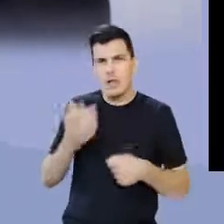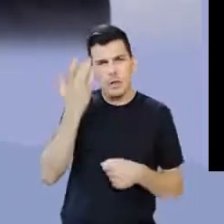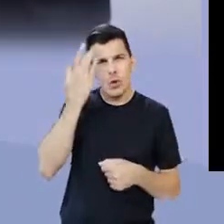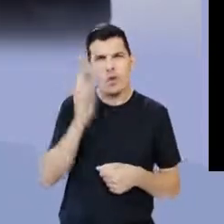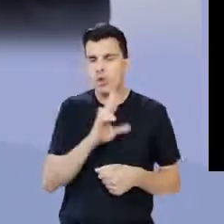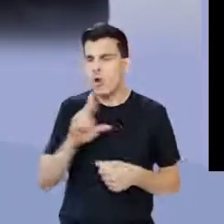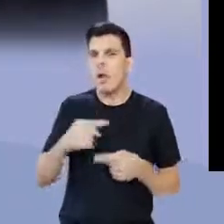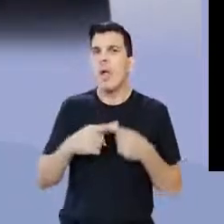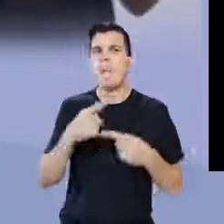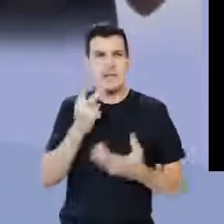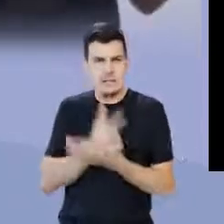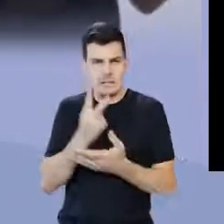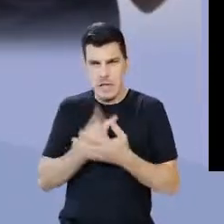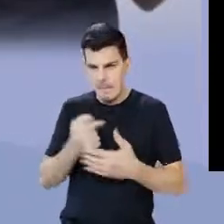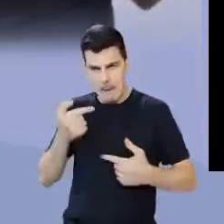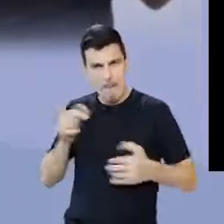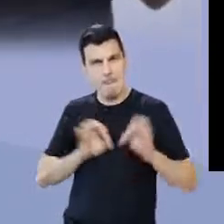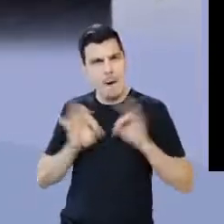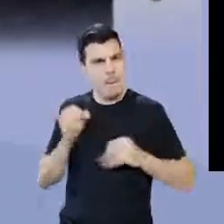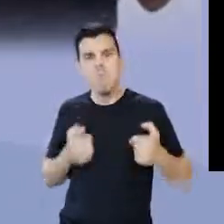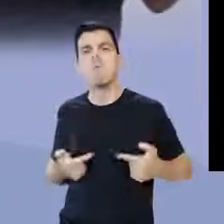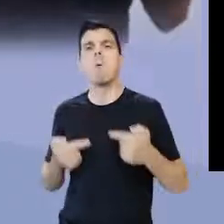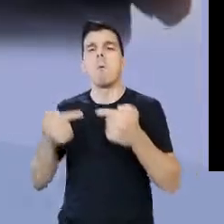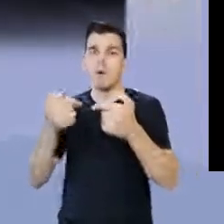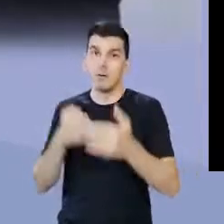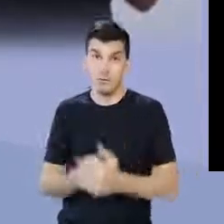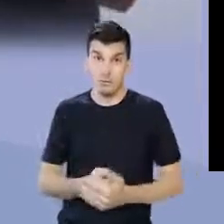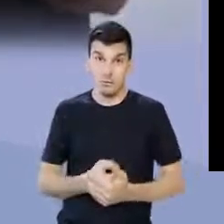decorar, mas que brigam a todo momento. E por